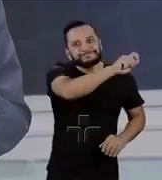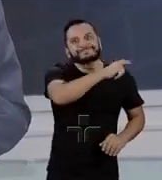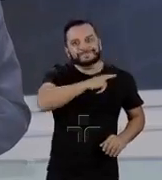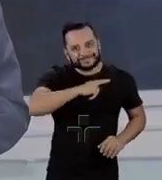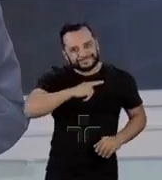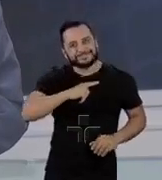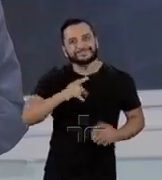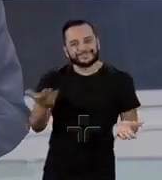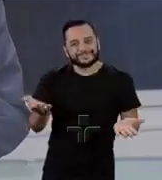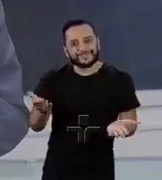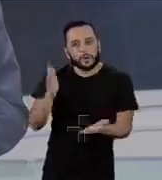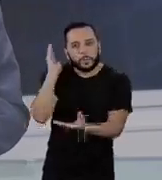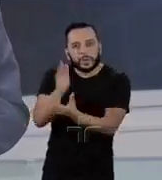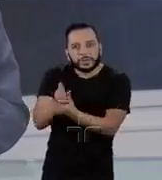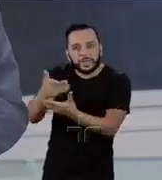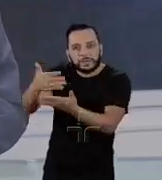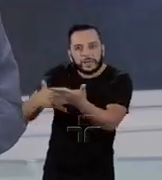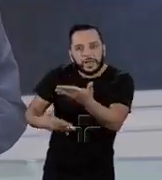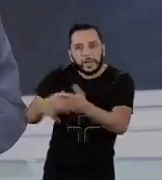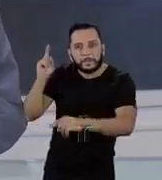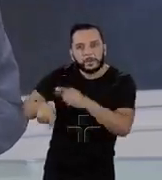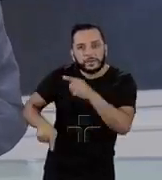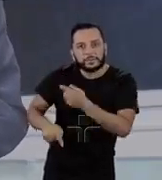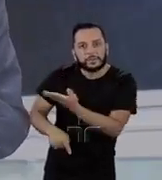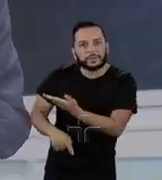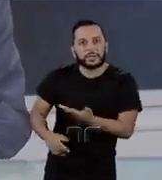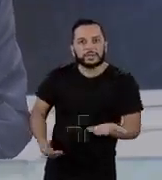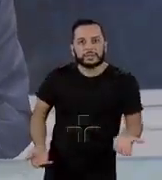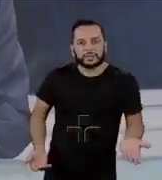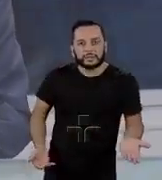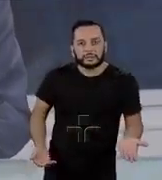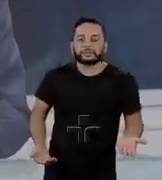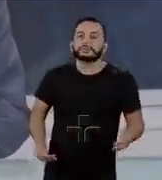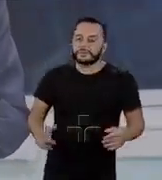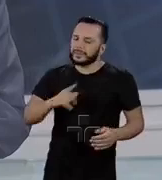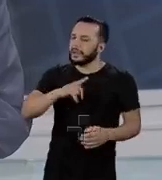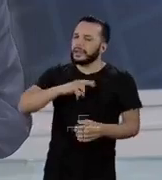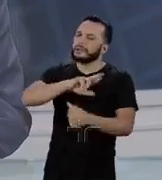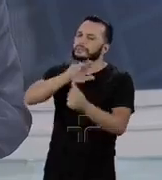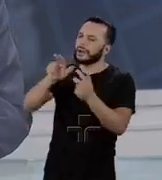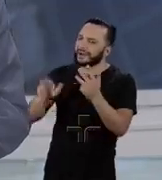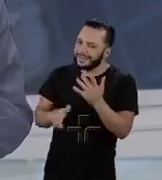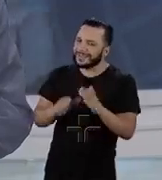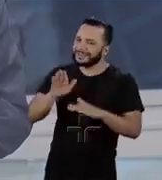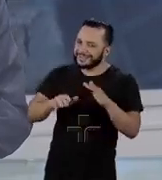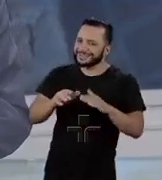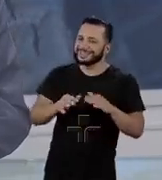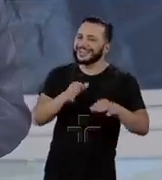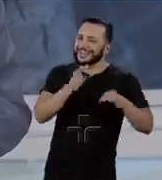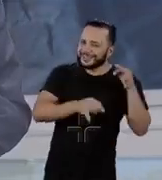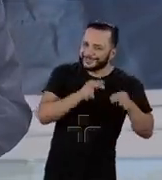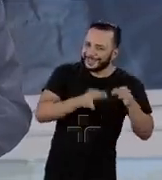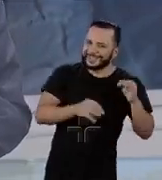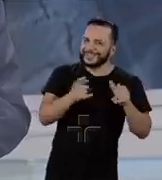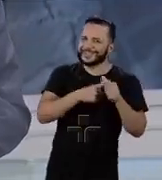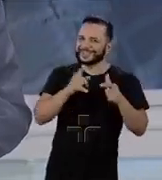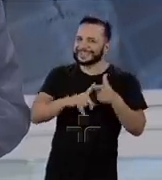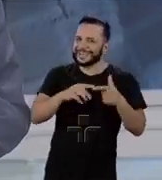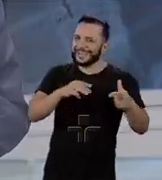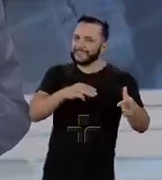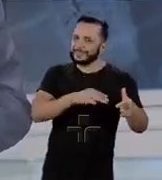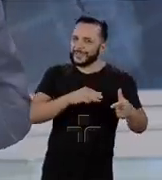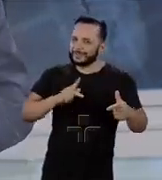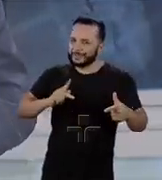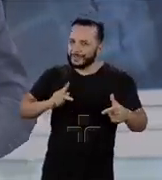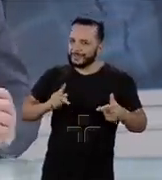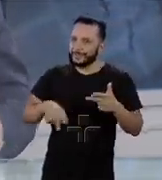E são diversas as situações de violação de prerrogativas, tanto por autoridades judiciais, Ministério Público, delegados de